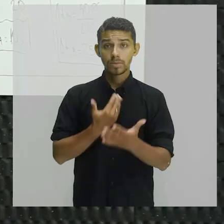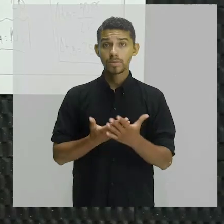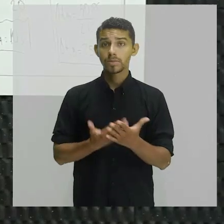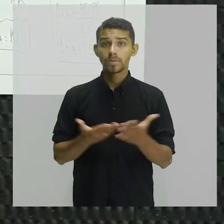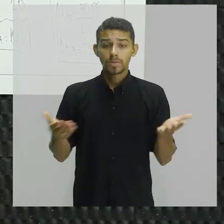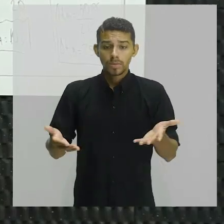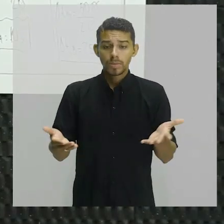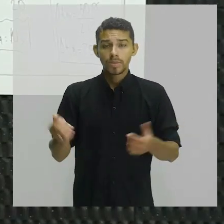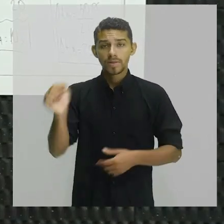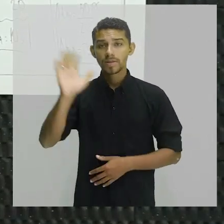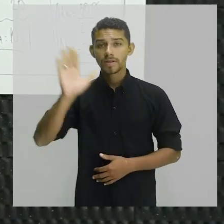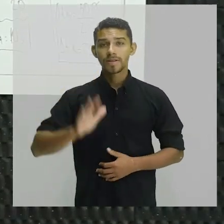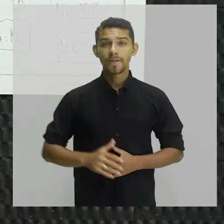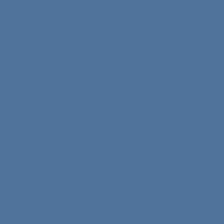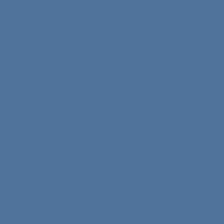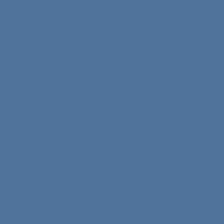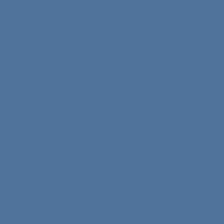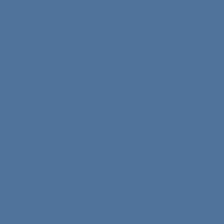finalizamos a aula de hoje e até a próxima.